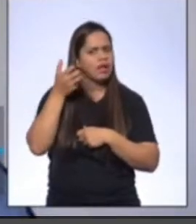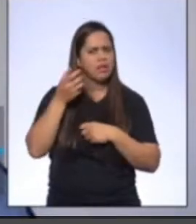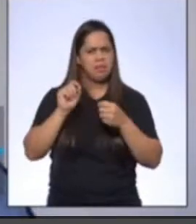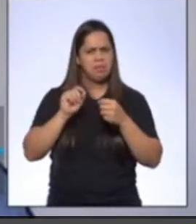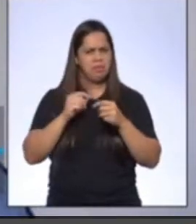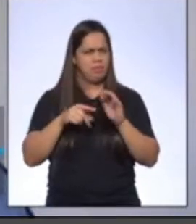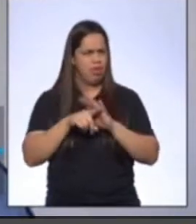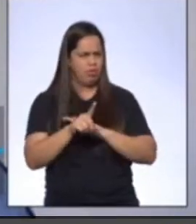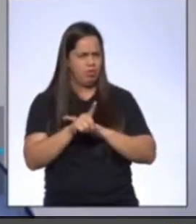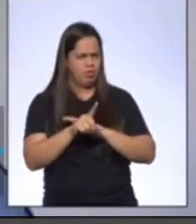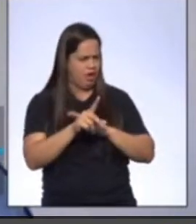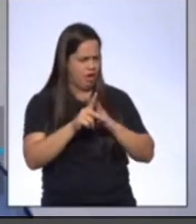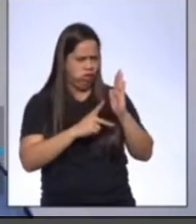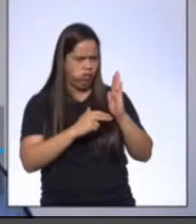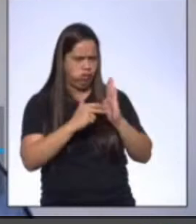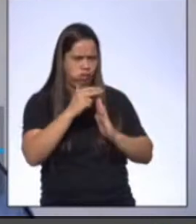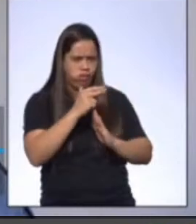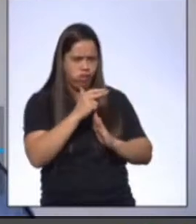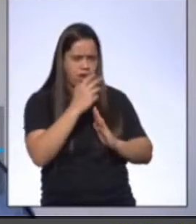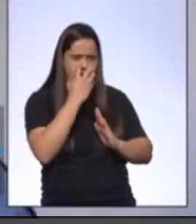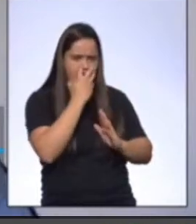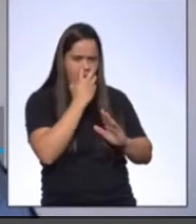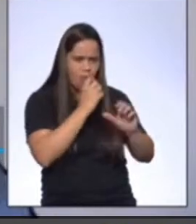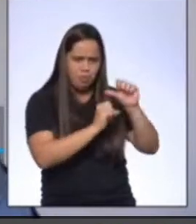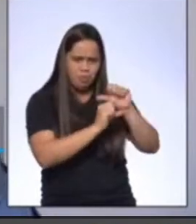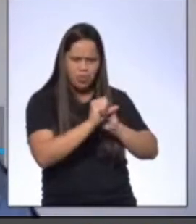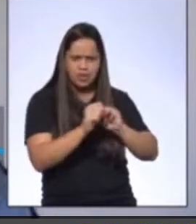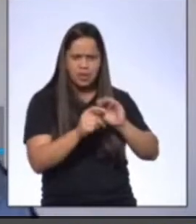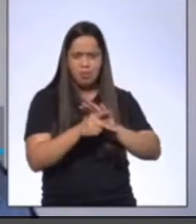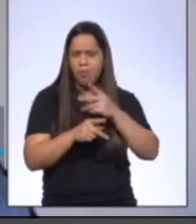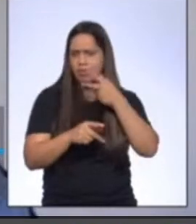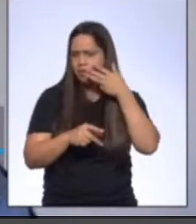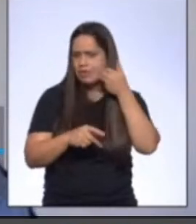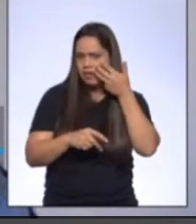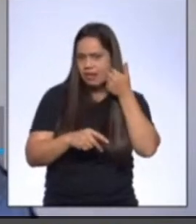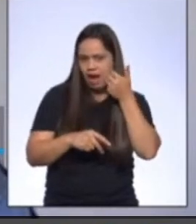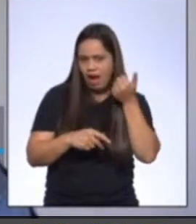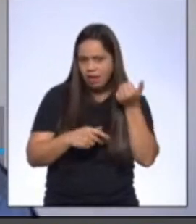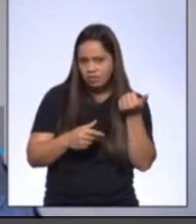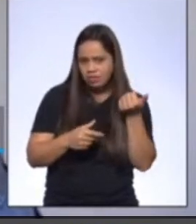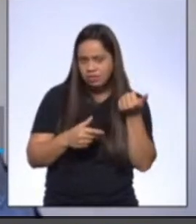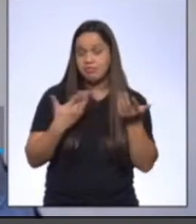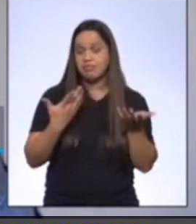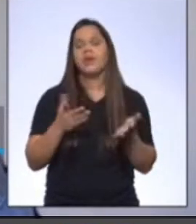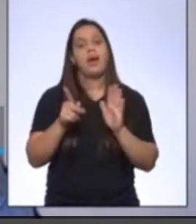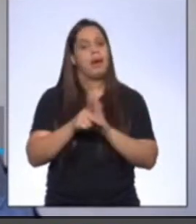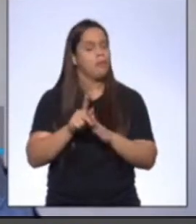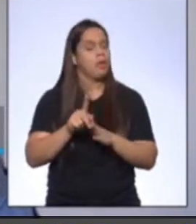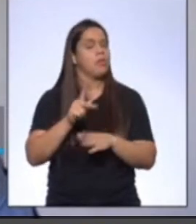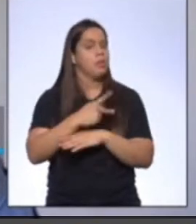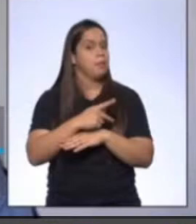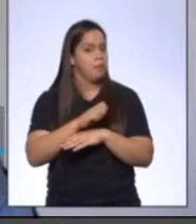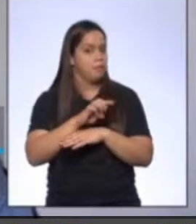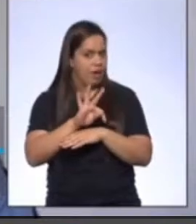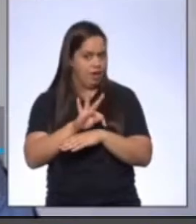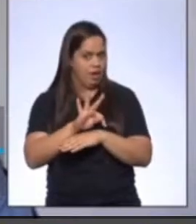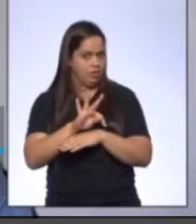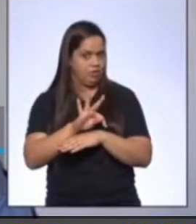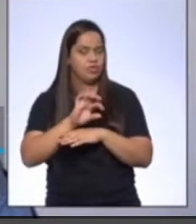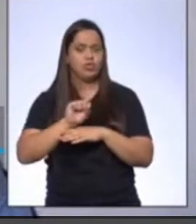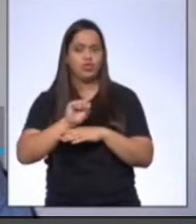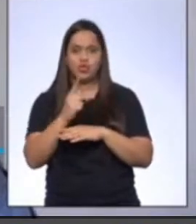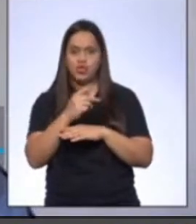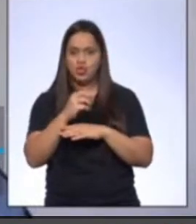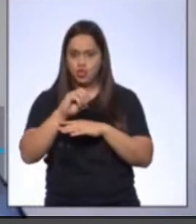gato? Claro que não, né? Isso daí é de um pet shop, logo, o seu cão vai sair de lá como? Vamos ver